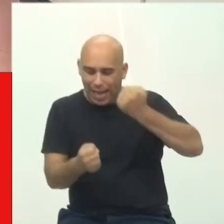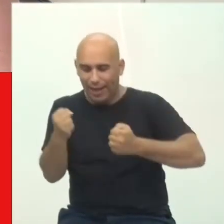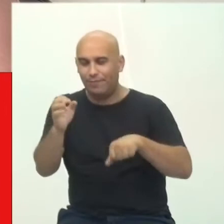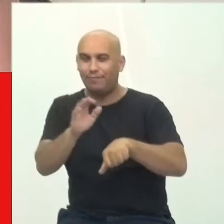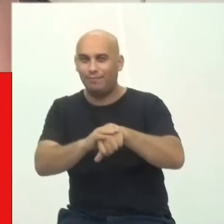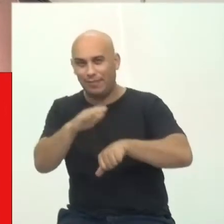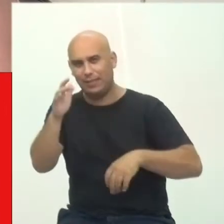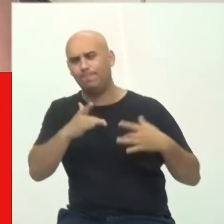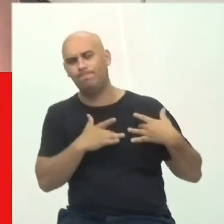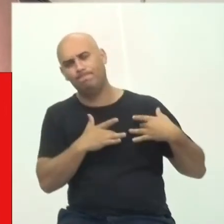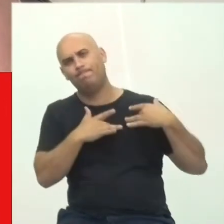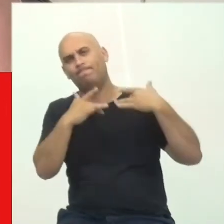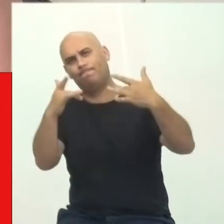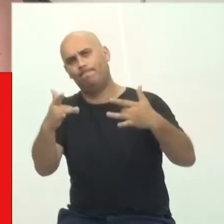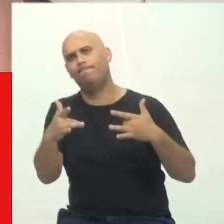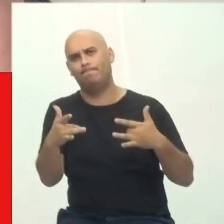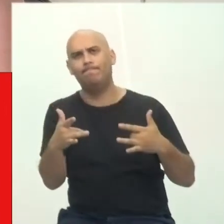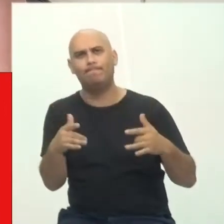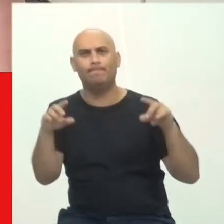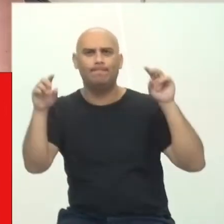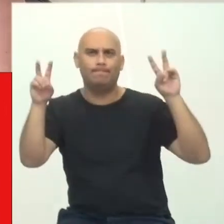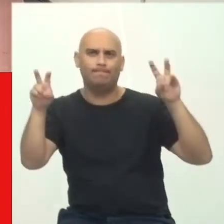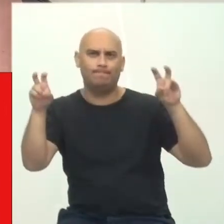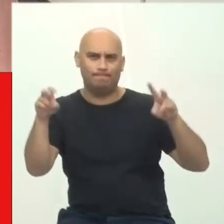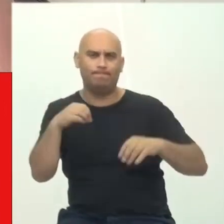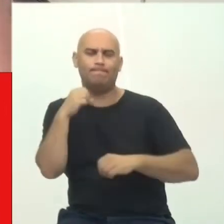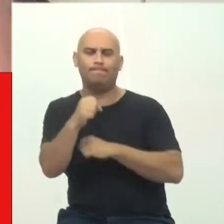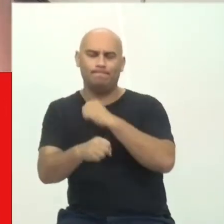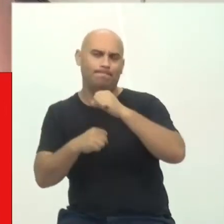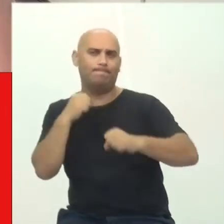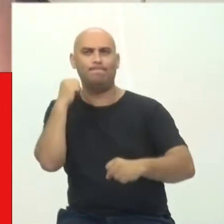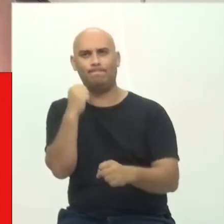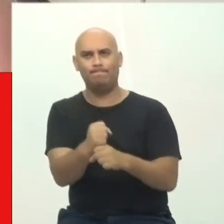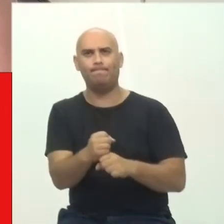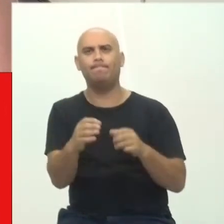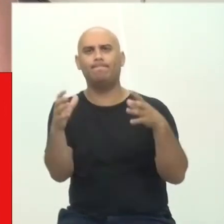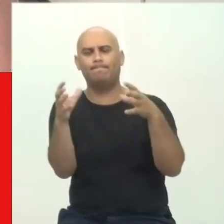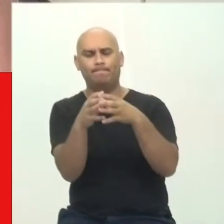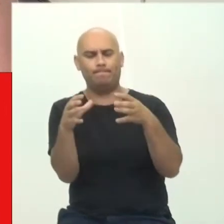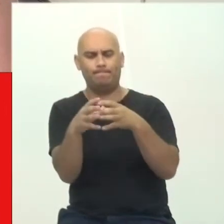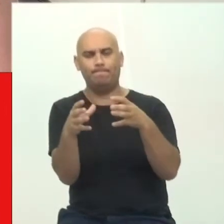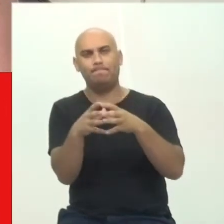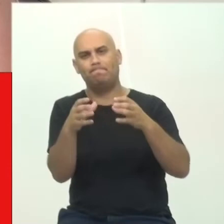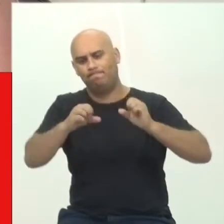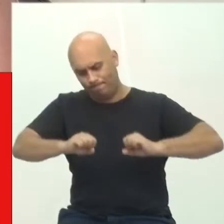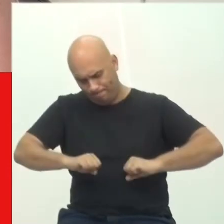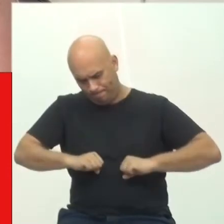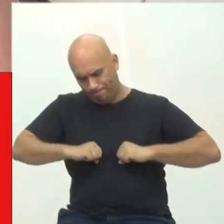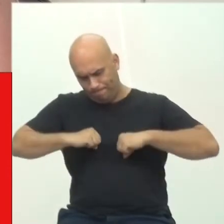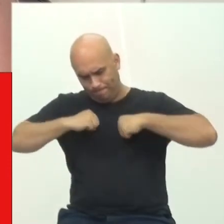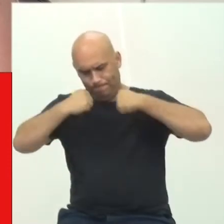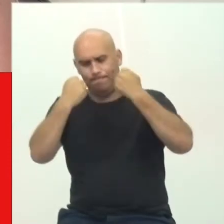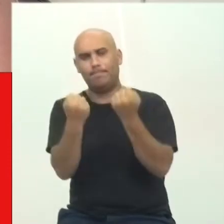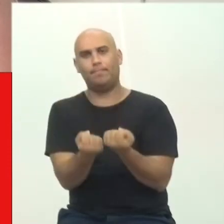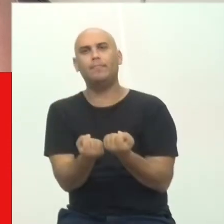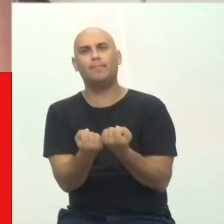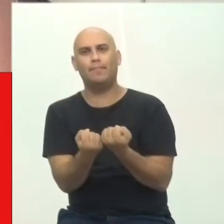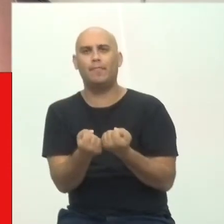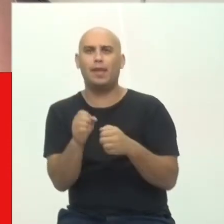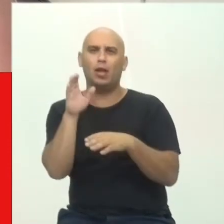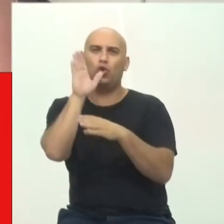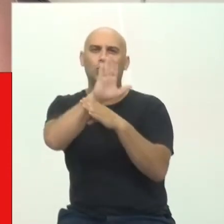que vocês têm sobre esse assunto nos últimos anos, porque essa comissão está à disposição, acima de tudo, para